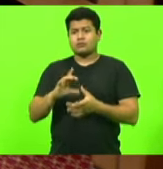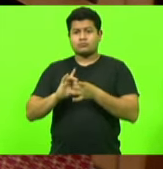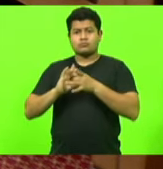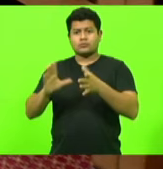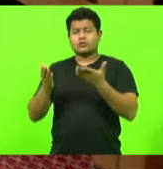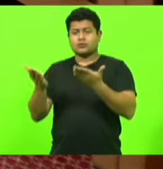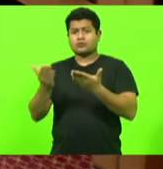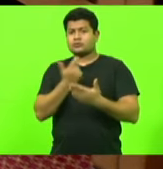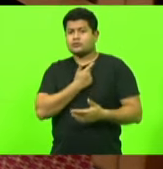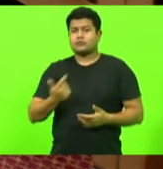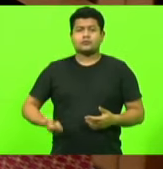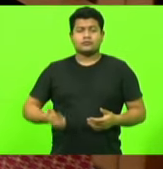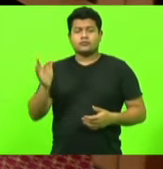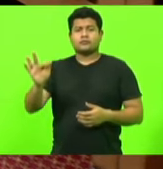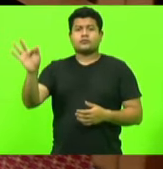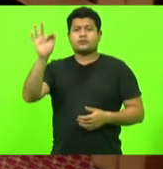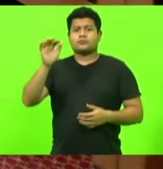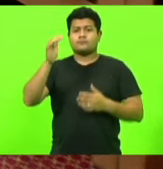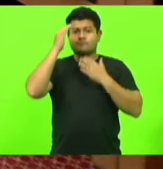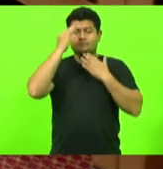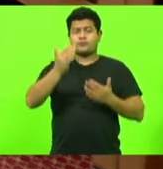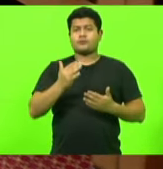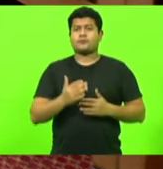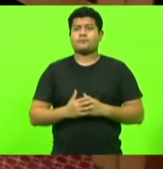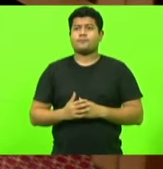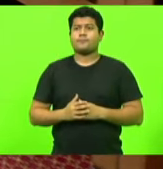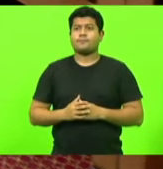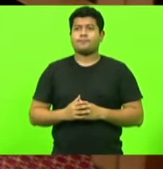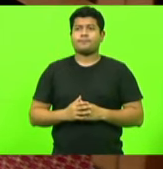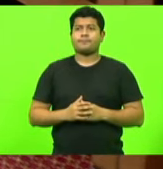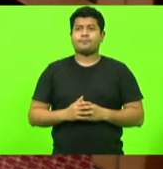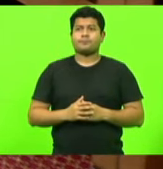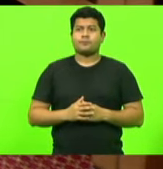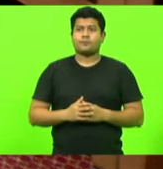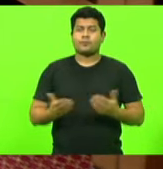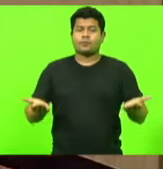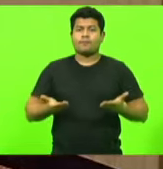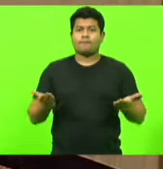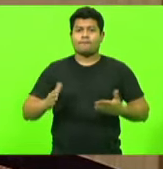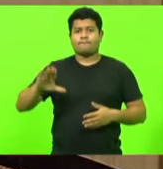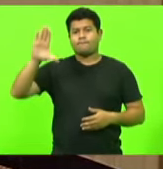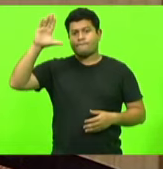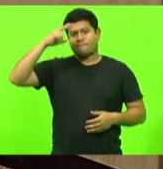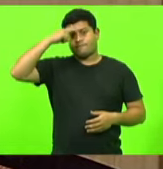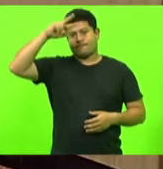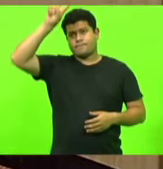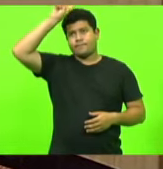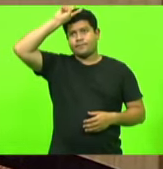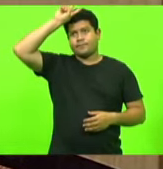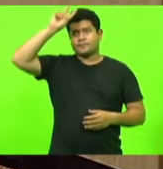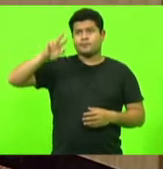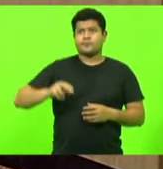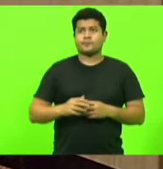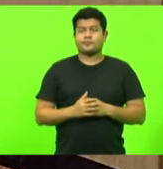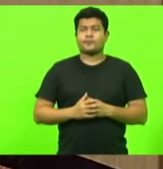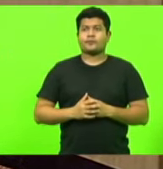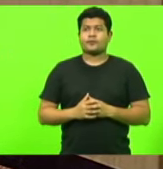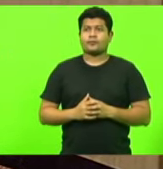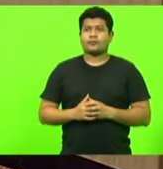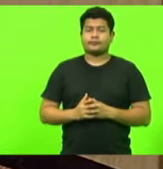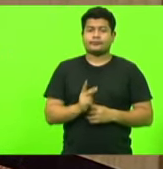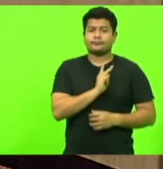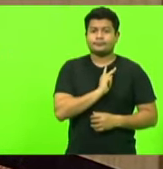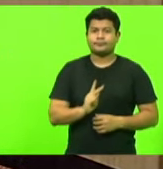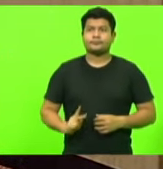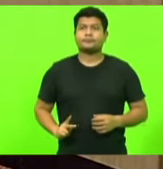prol de Santa Catarina. Obrigado, senhor presidente. A palavra, deputado doutor Vicente Caro Preso. Senhor